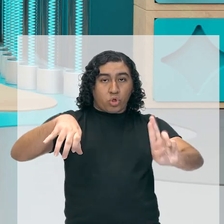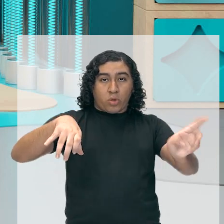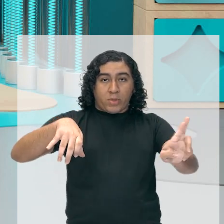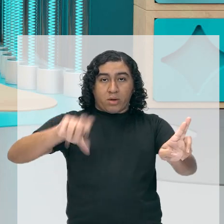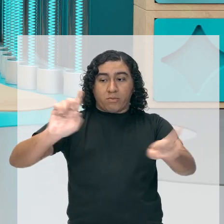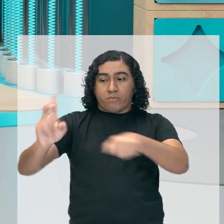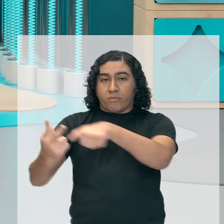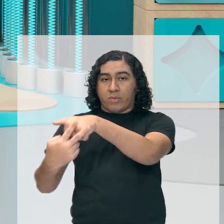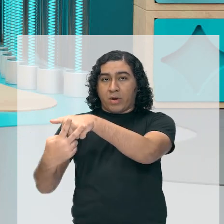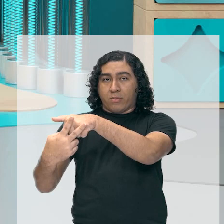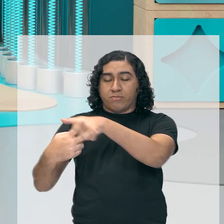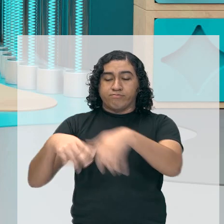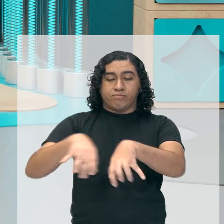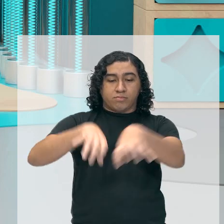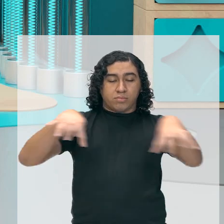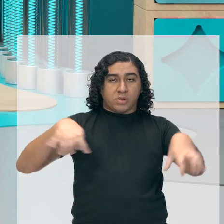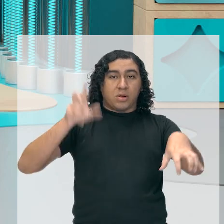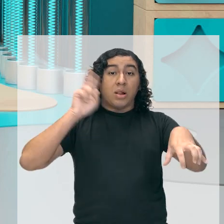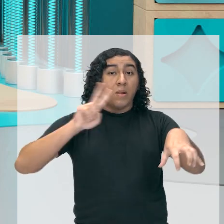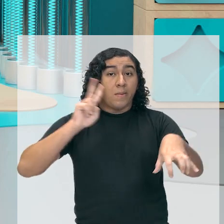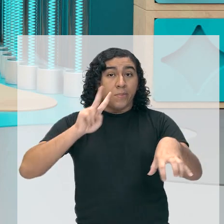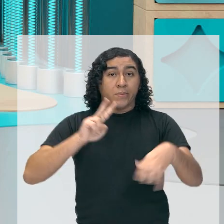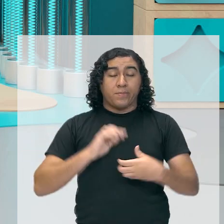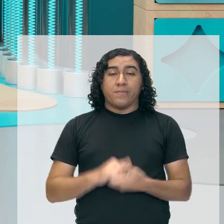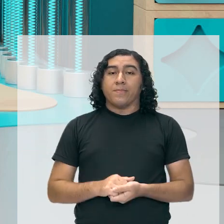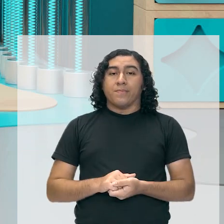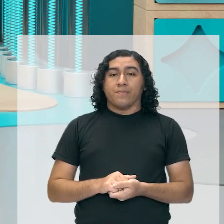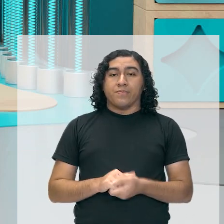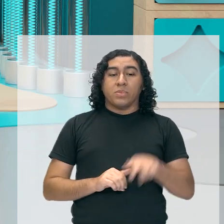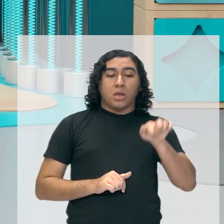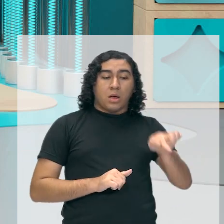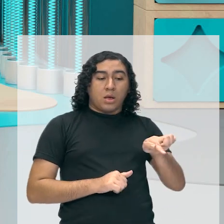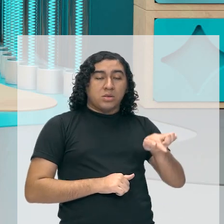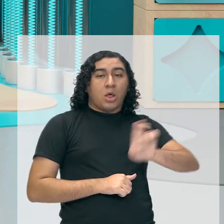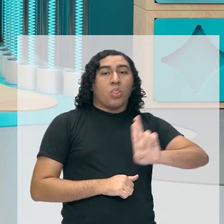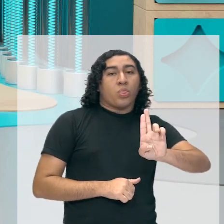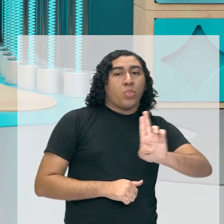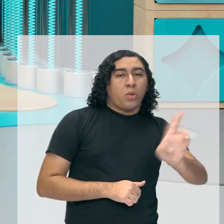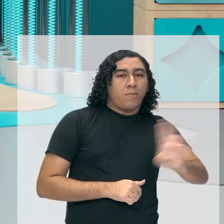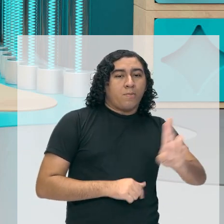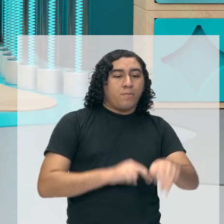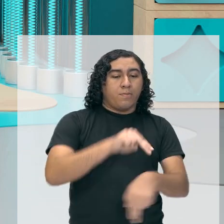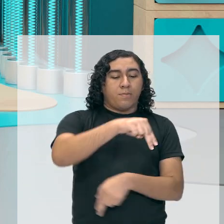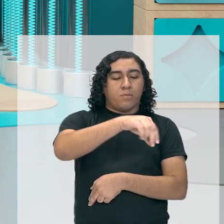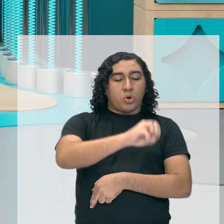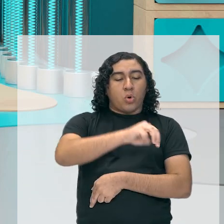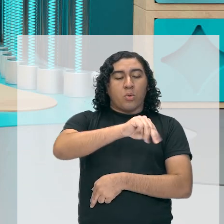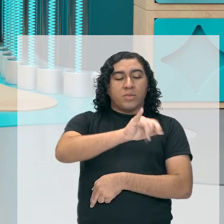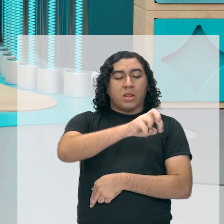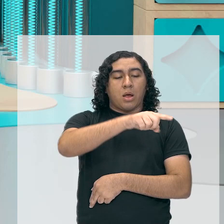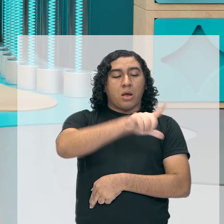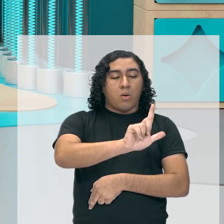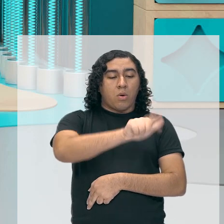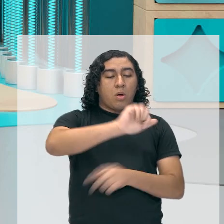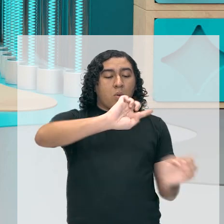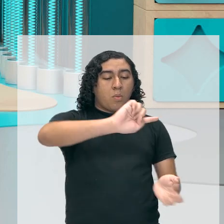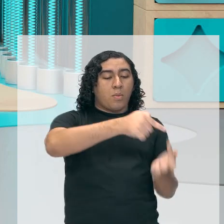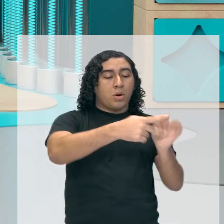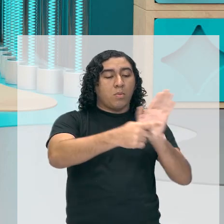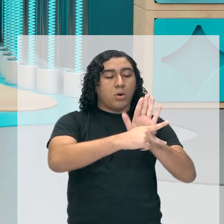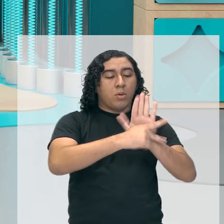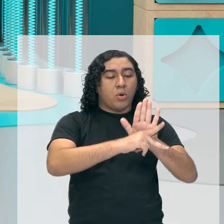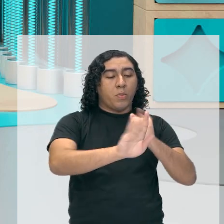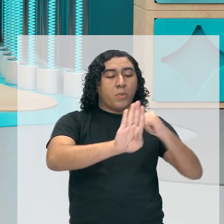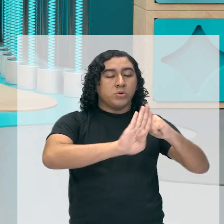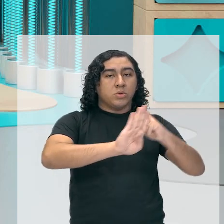nominal e uma parte verbal. Lembrando que essa parte nominal, o sintagma nominal, corresponde ao sujeito